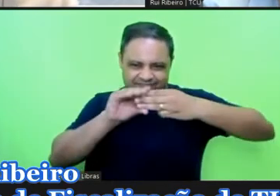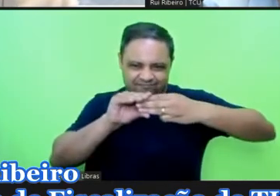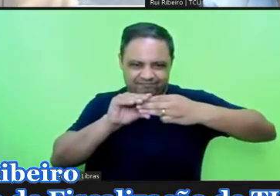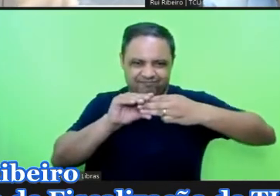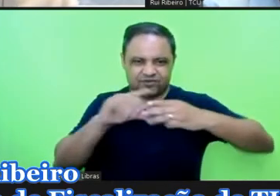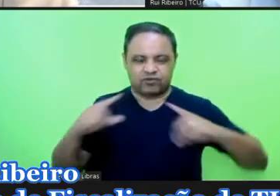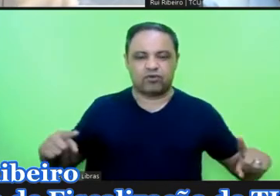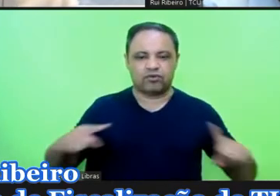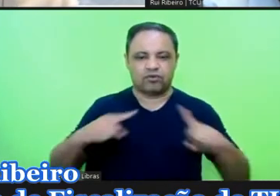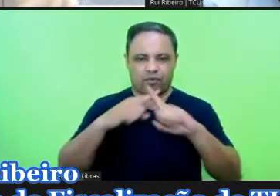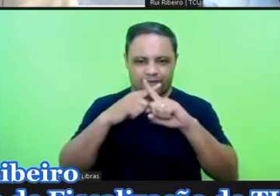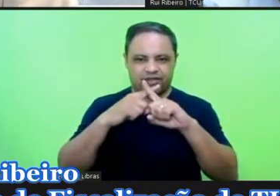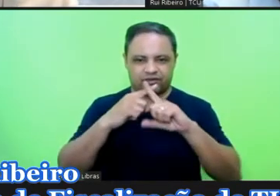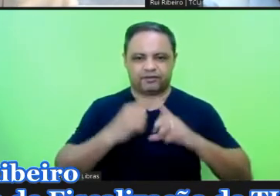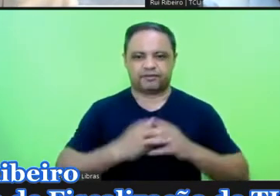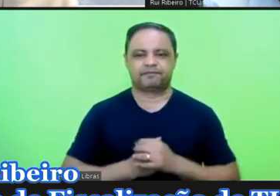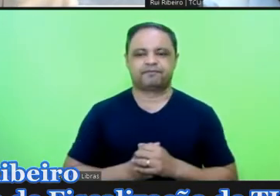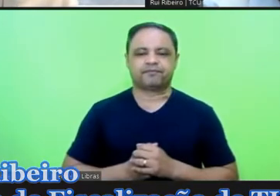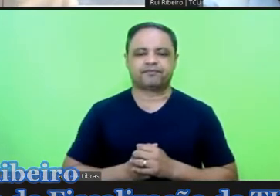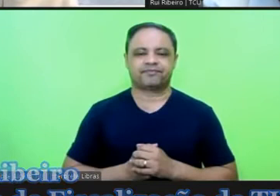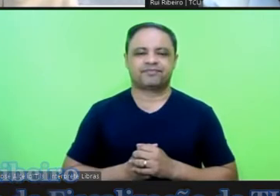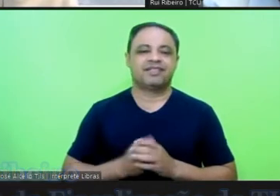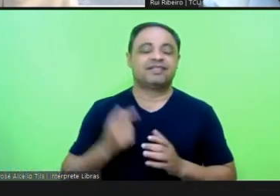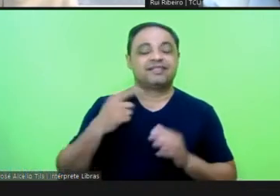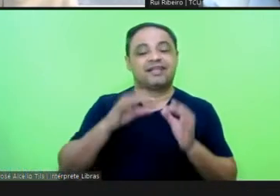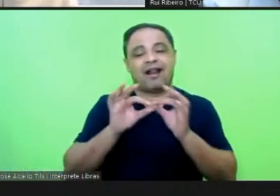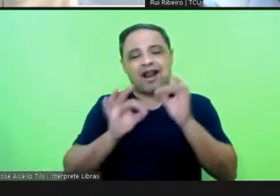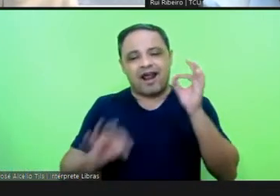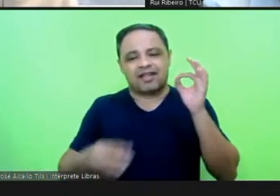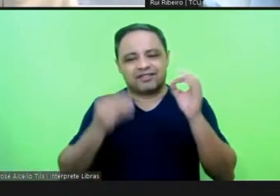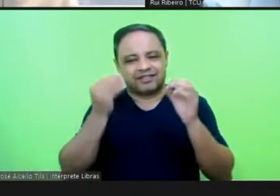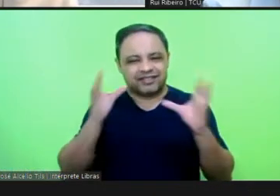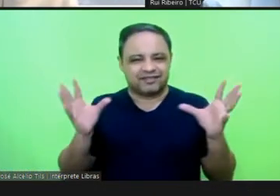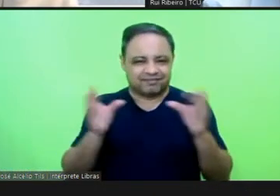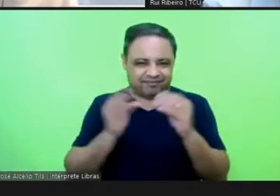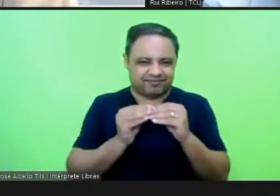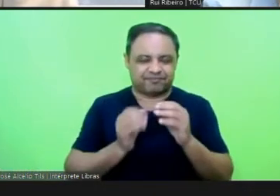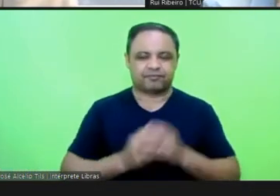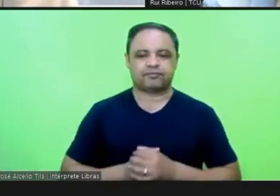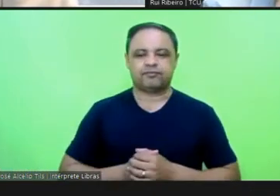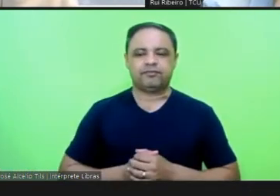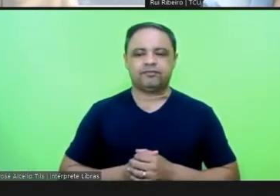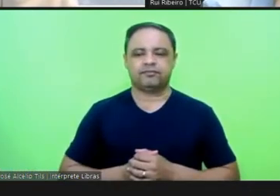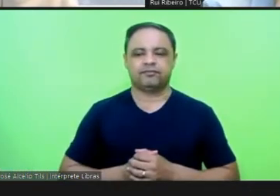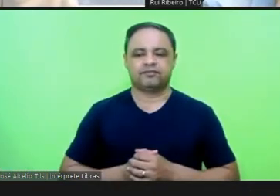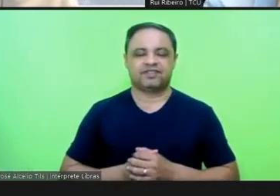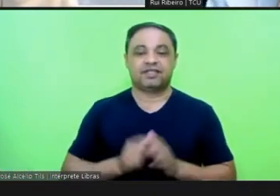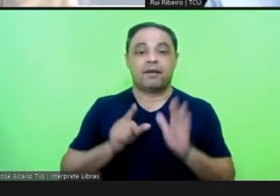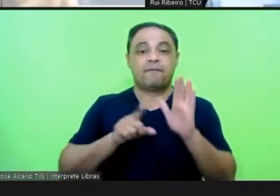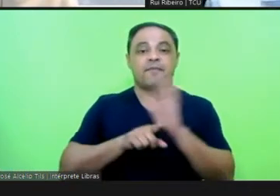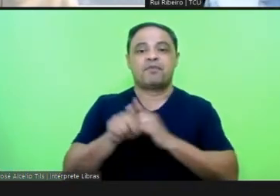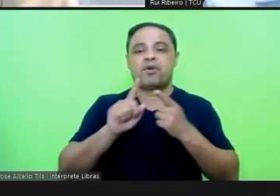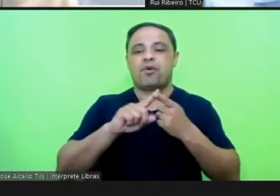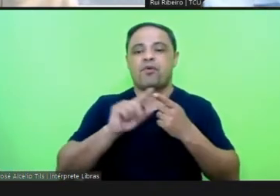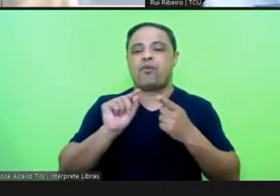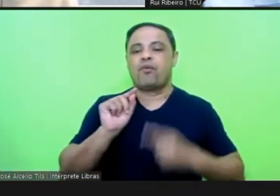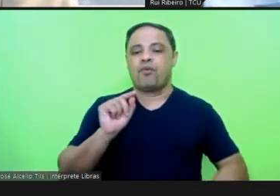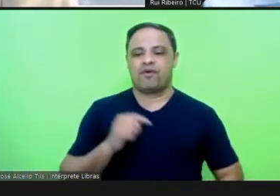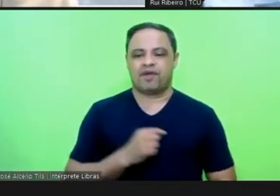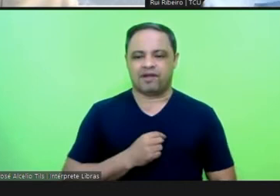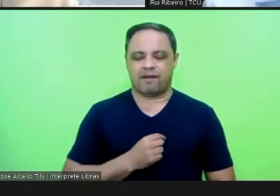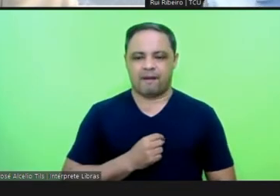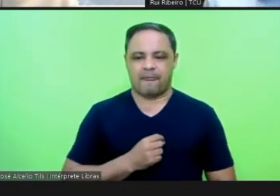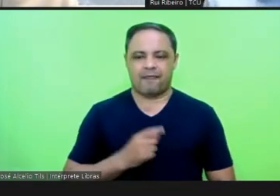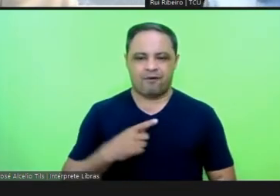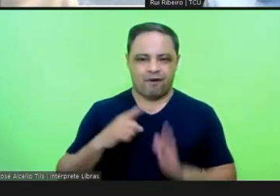competitivo e se ficar muito grande, a gente pode parar e desmembrar. Mas a primeira é a seguinte: o